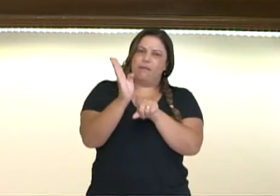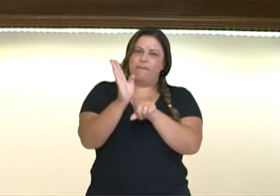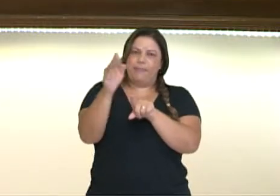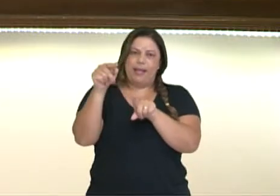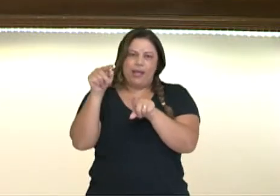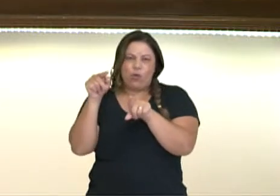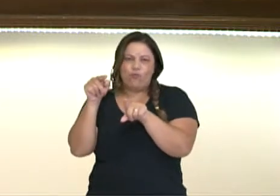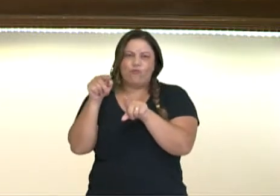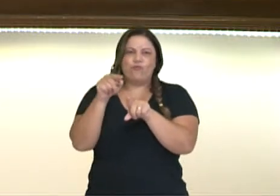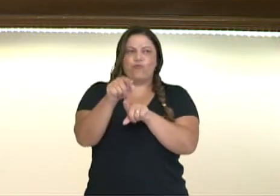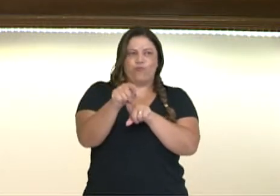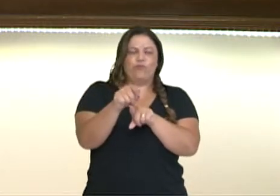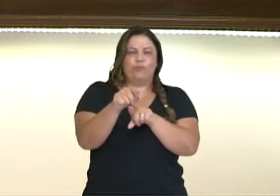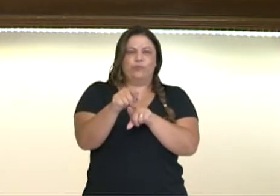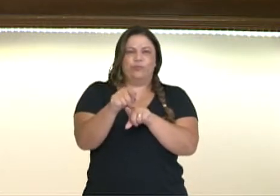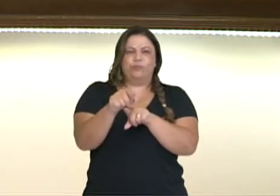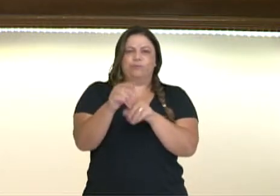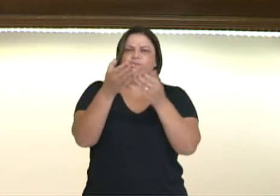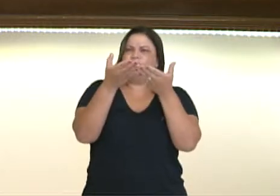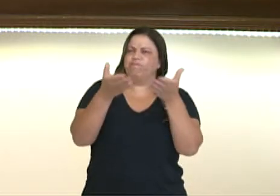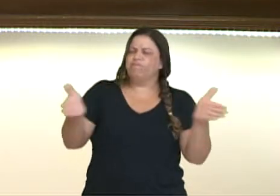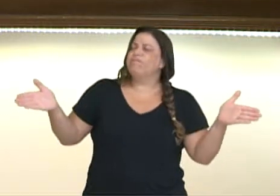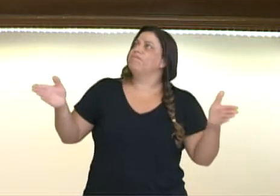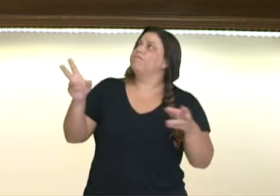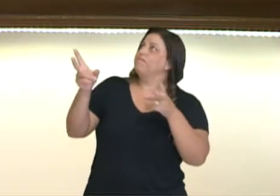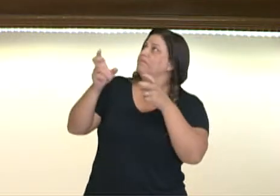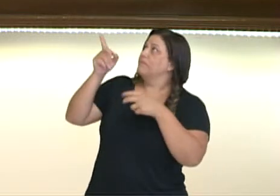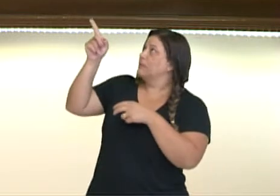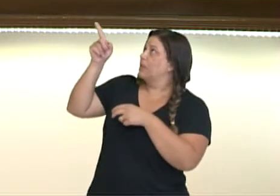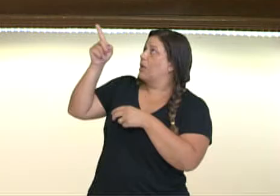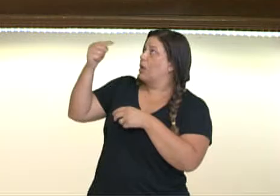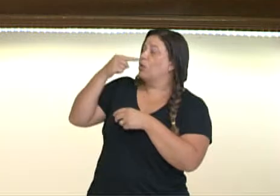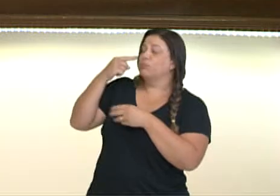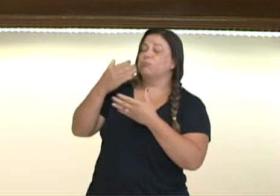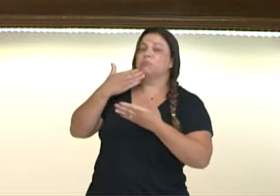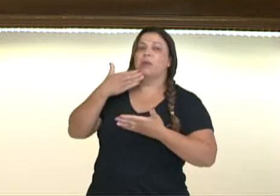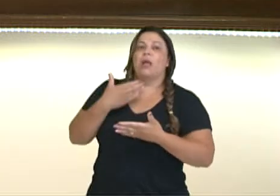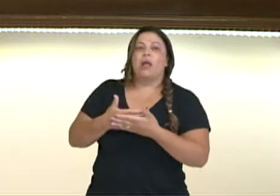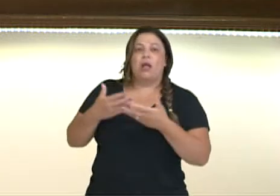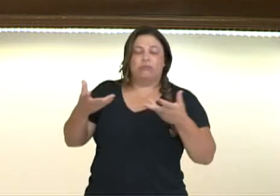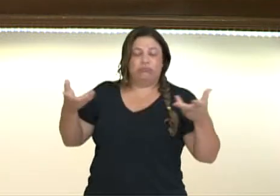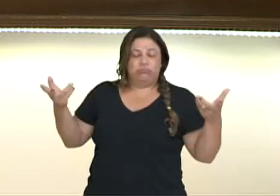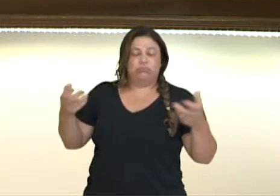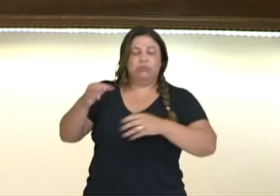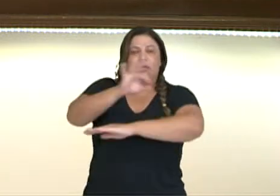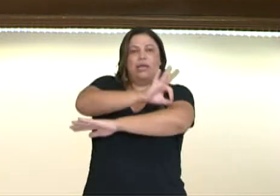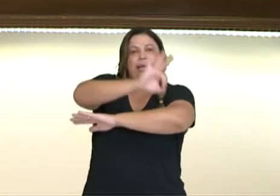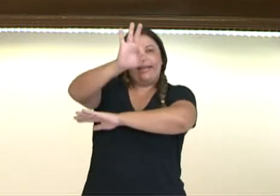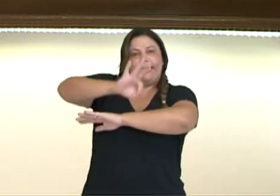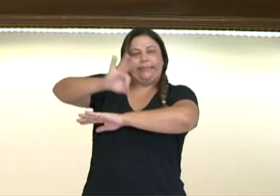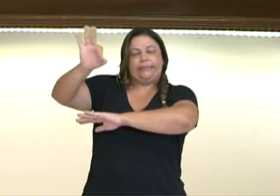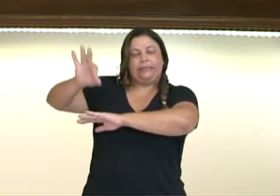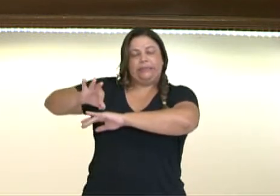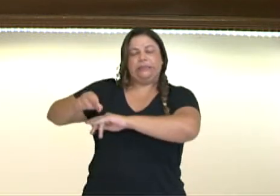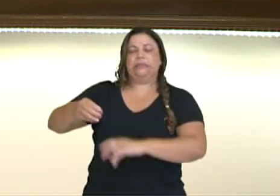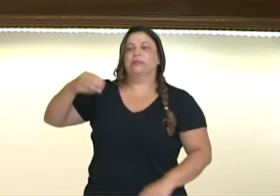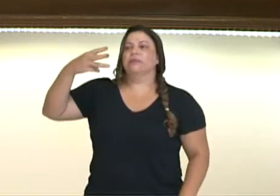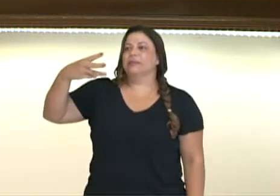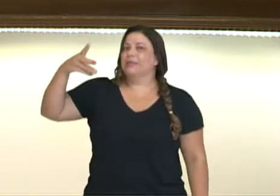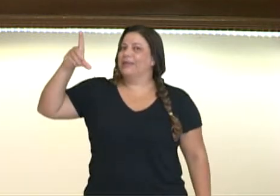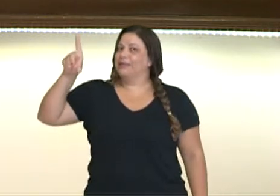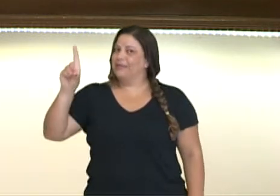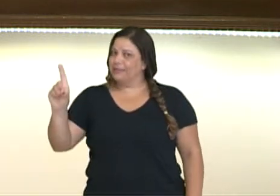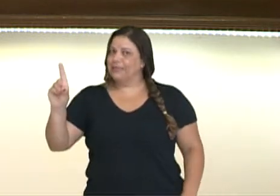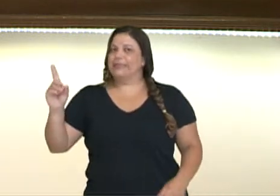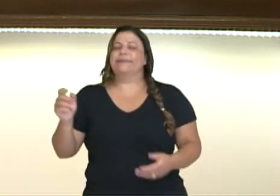parede, criando essa obra magnífica. Então a gente tem Filippo Brunelleschi como grande arquiteto e criador da perspectiva linear, e a gente tem